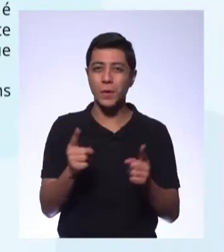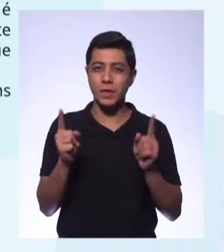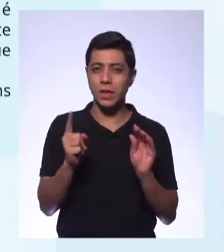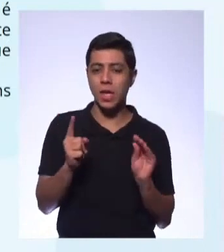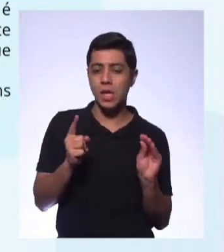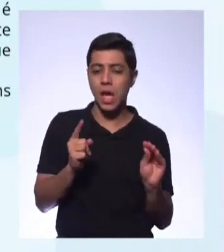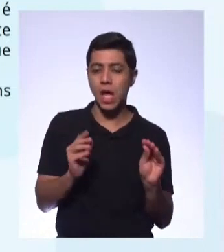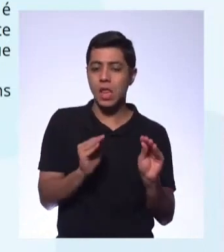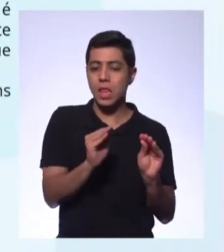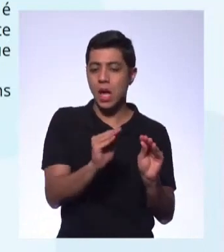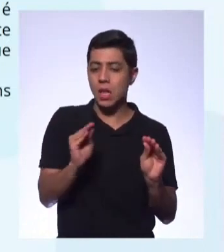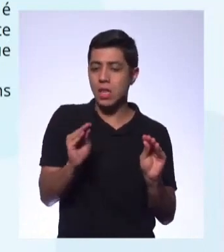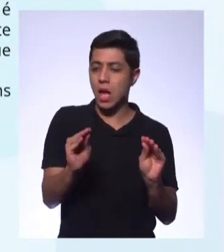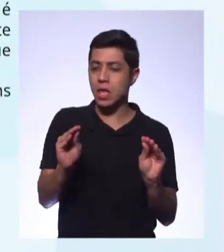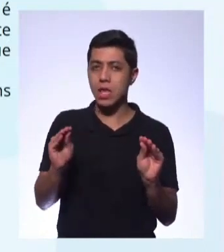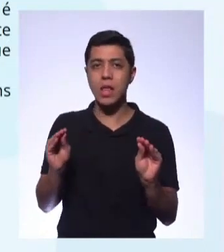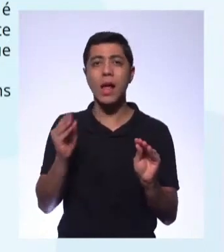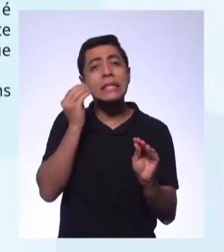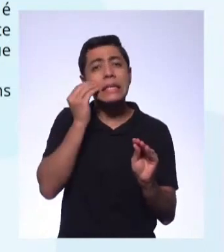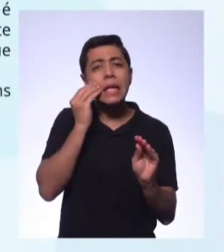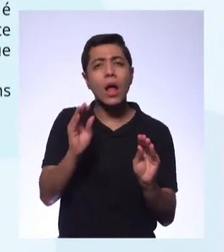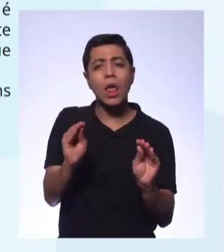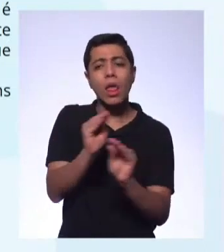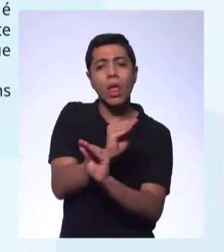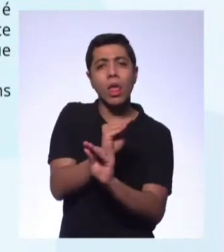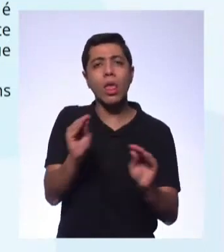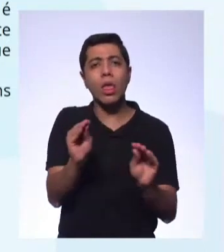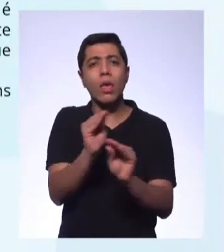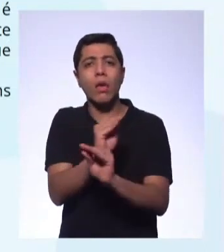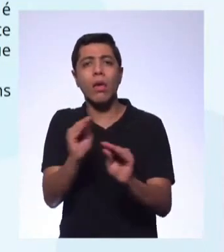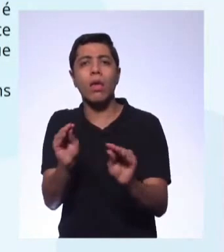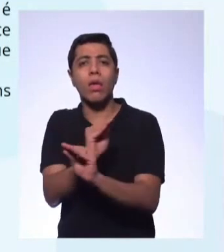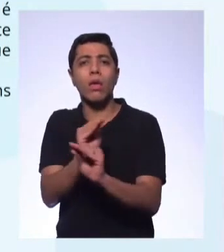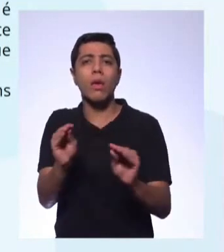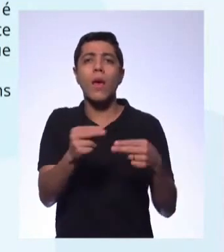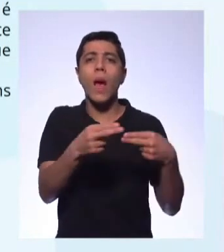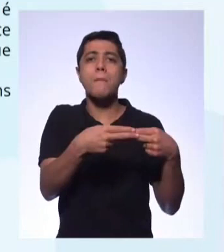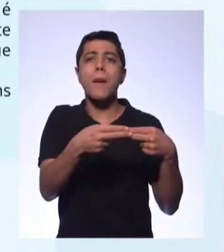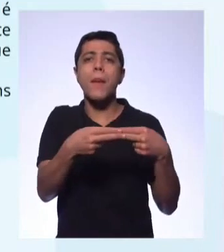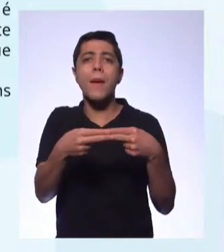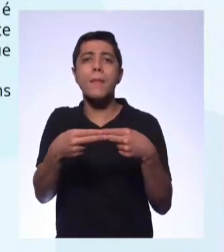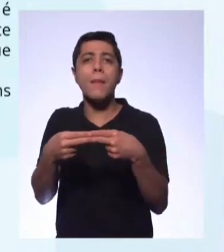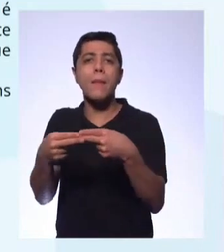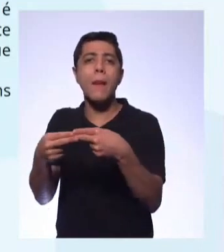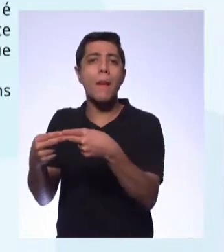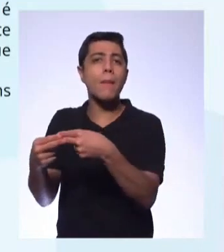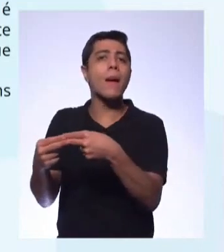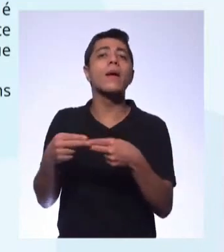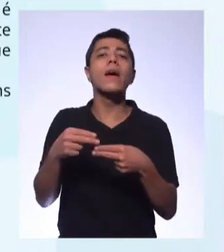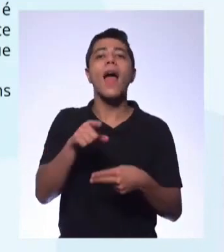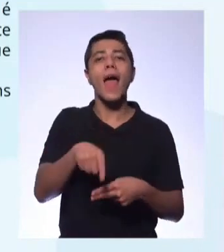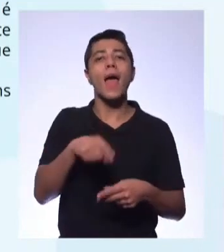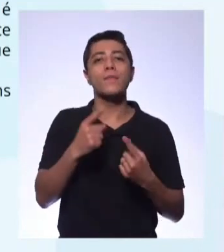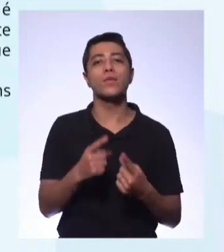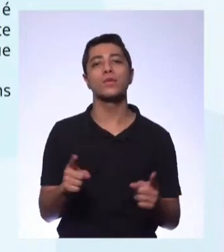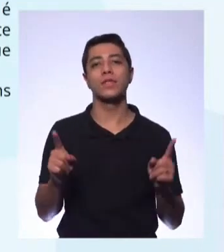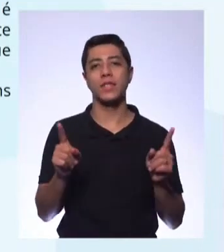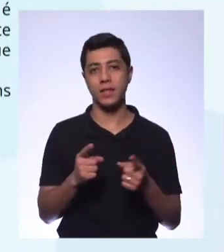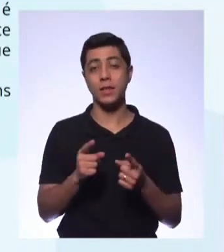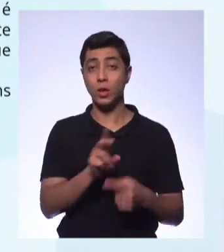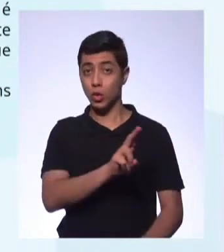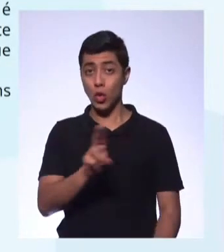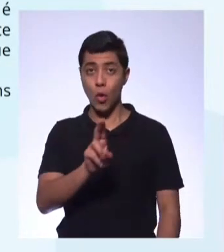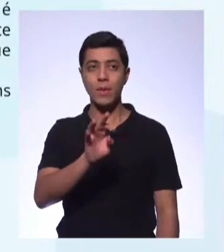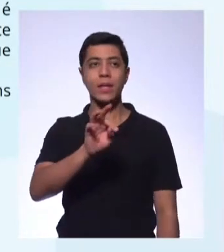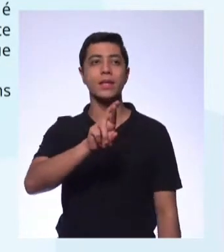maneira harmoniosa, tentar inserir, tentar colar todas essas partezinhas, tá? Criando, então, trilhas brancas, né, que são livres de